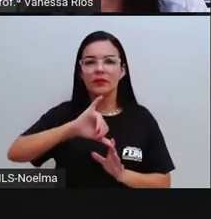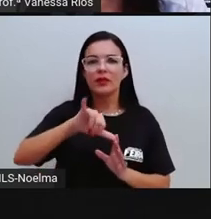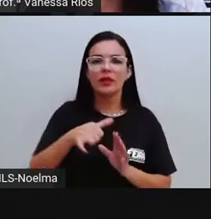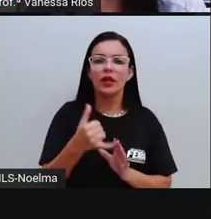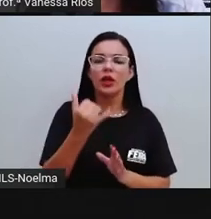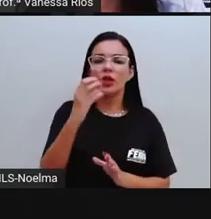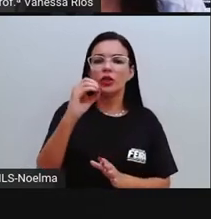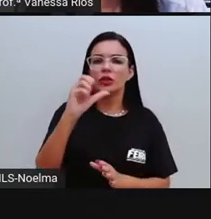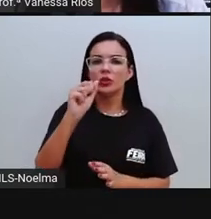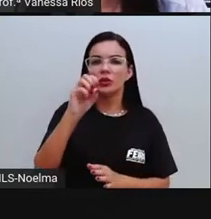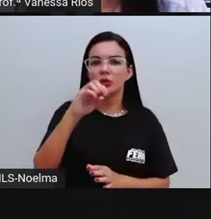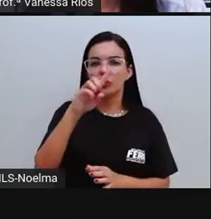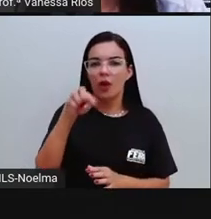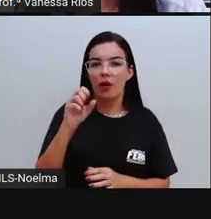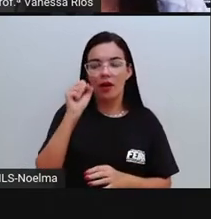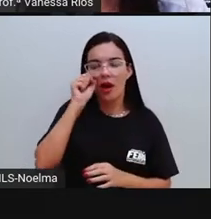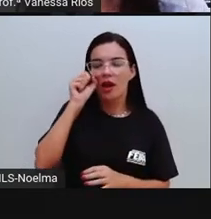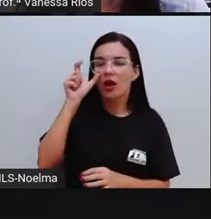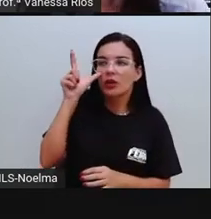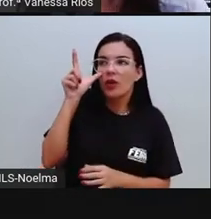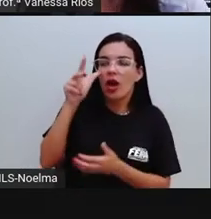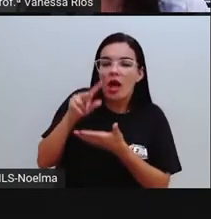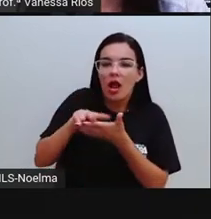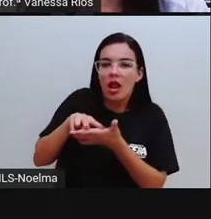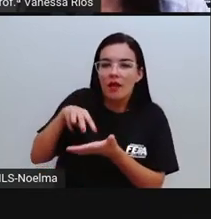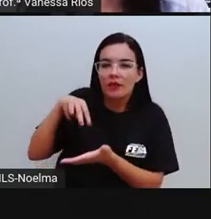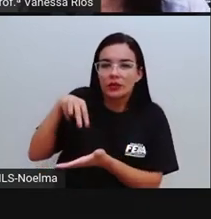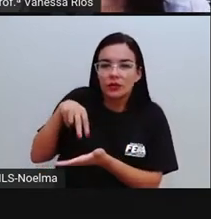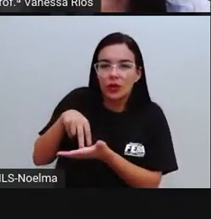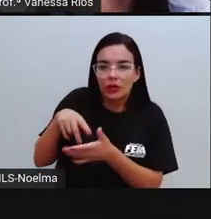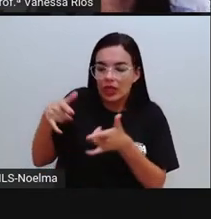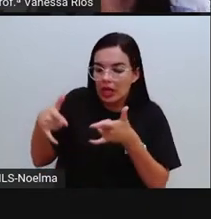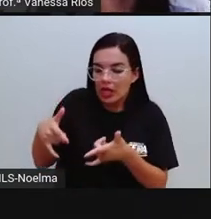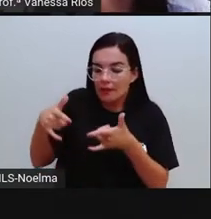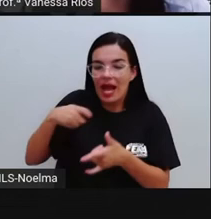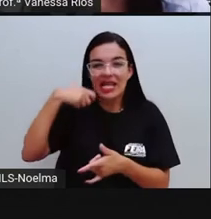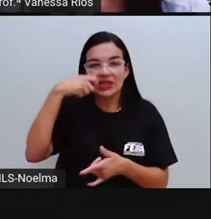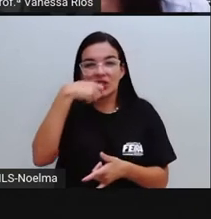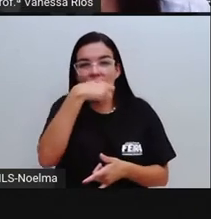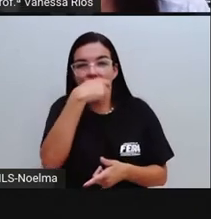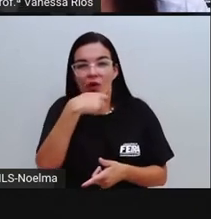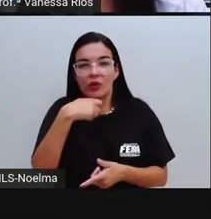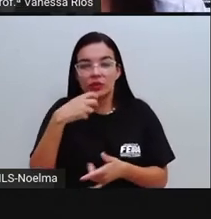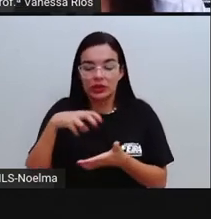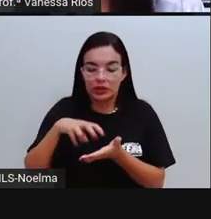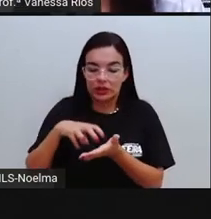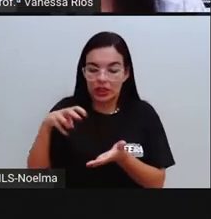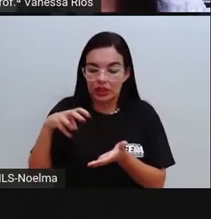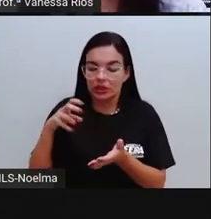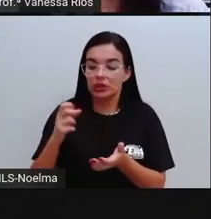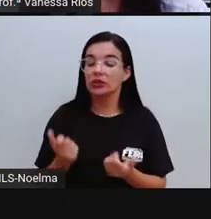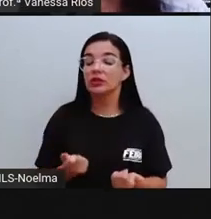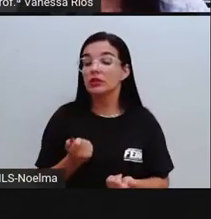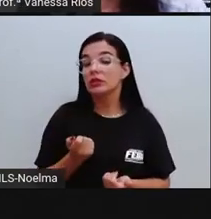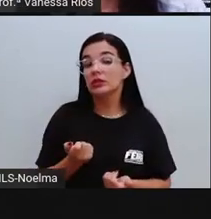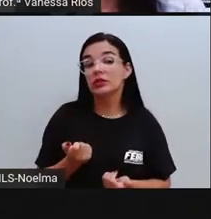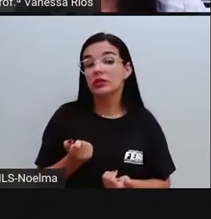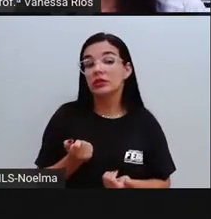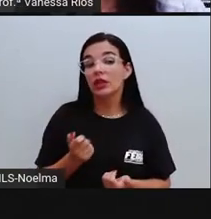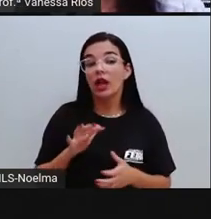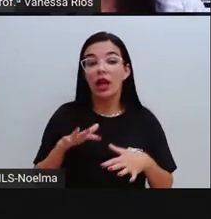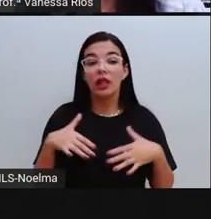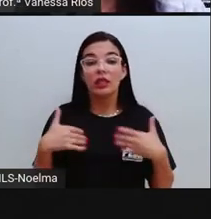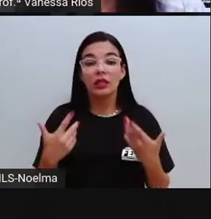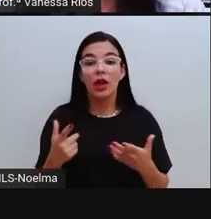se falarmos, João acordou, levantou da cama e escovou os dentes pela manhã. E aí a